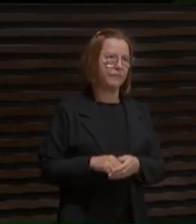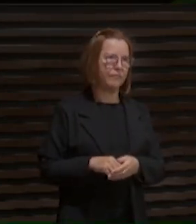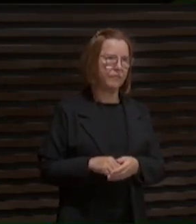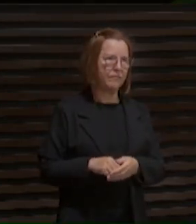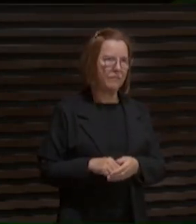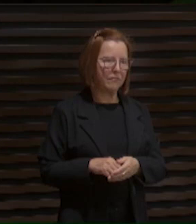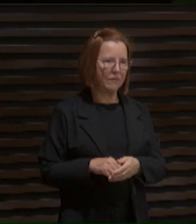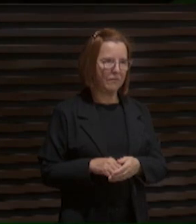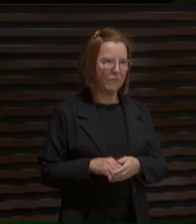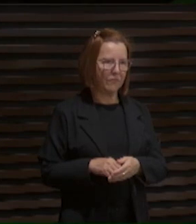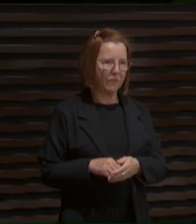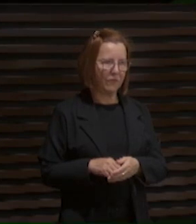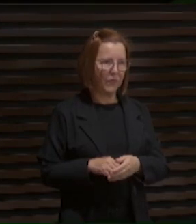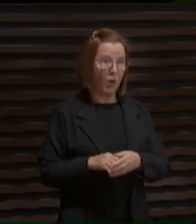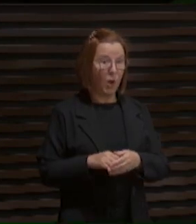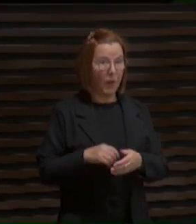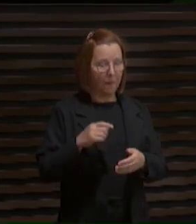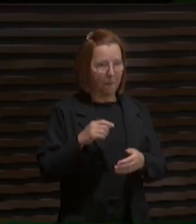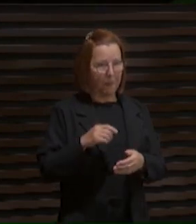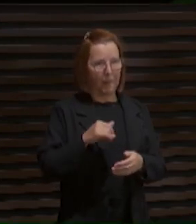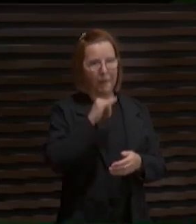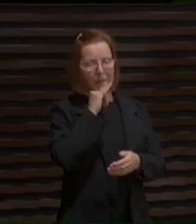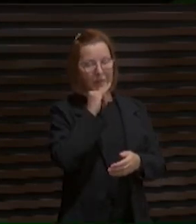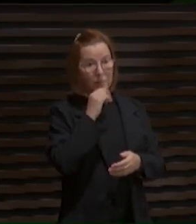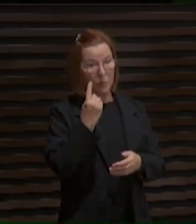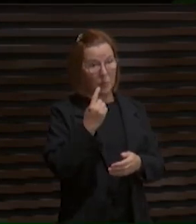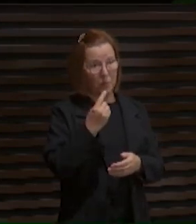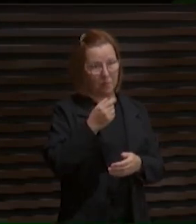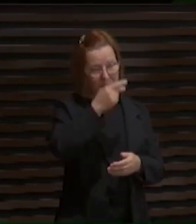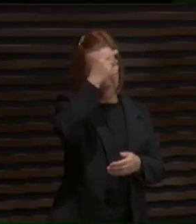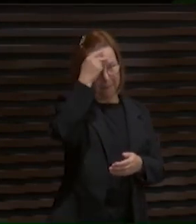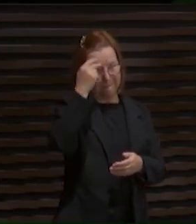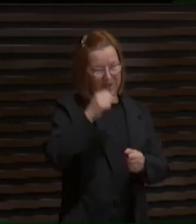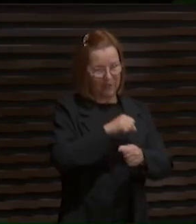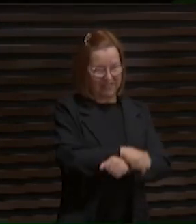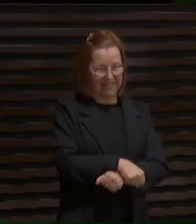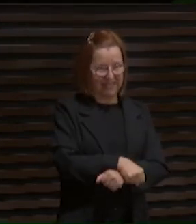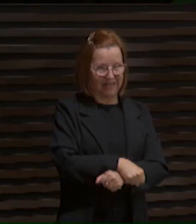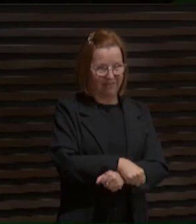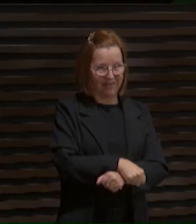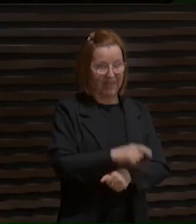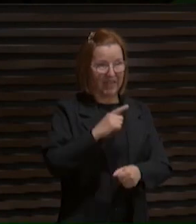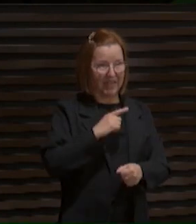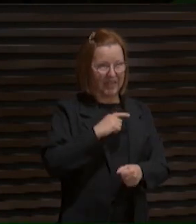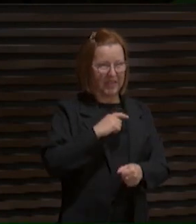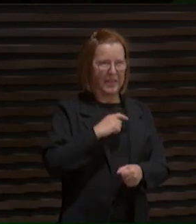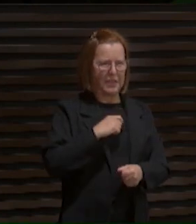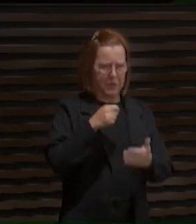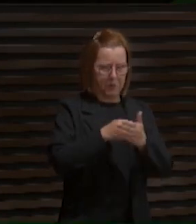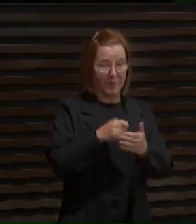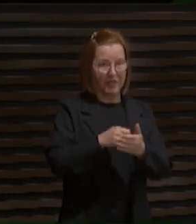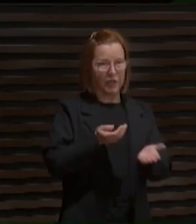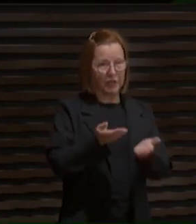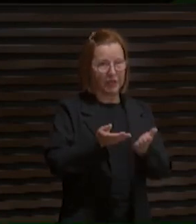morte. Uma vez morto, o dono não consegue mais mandar nele. É igual com o cristão. O